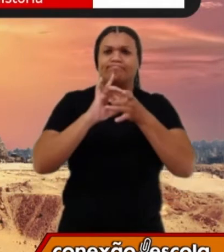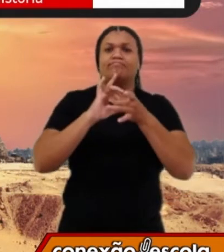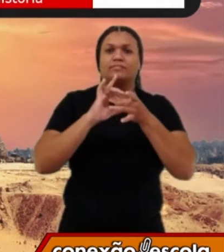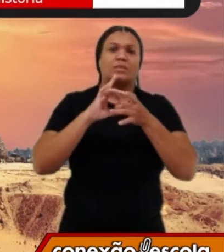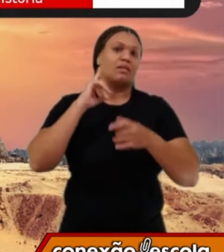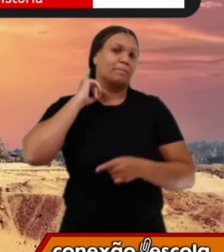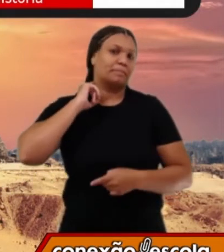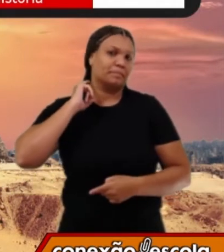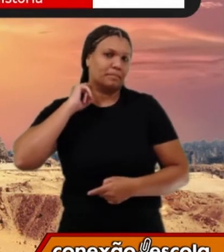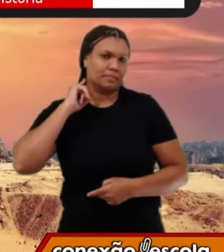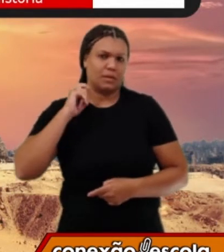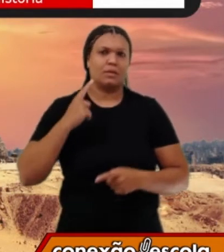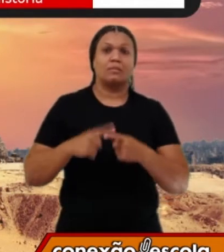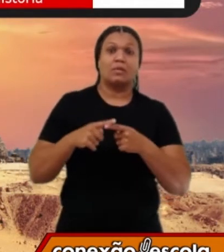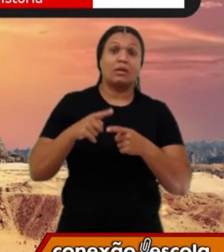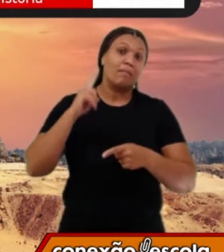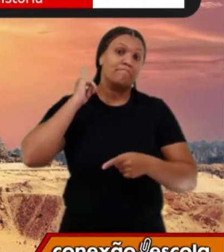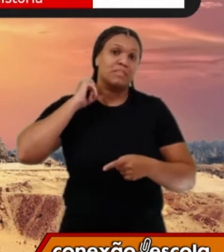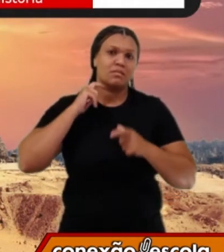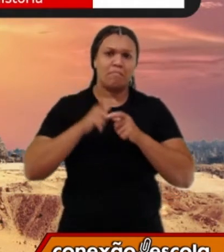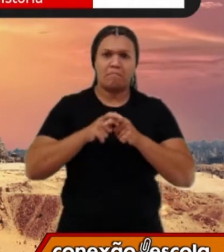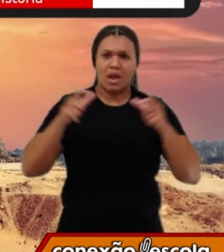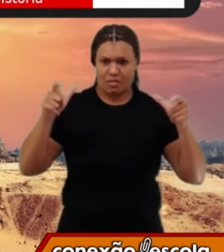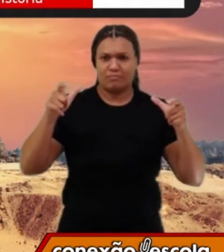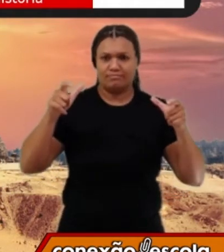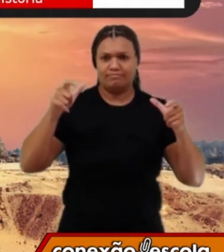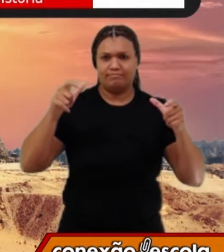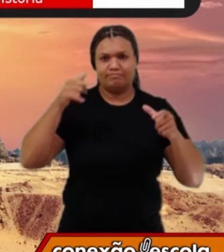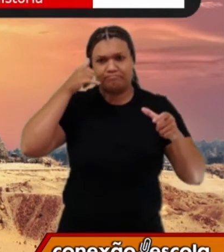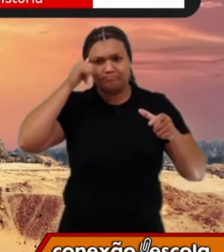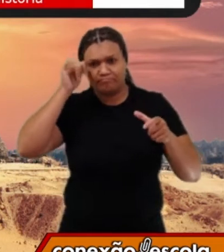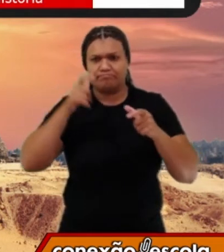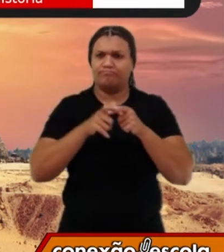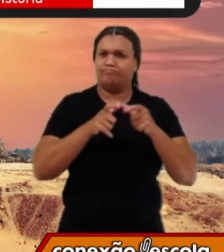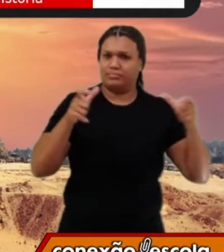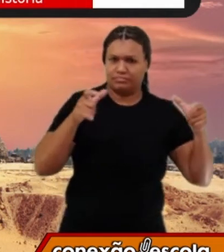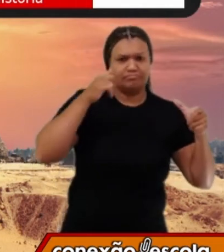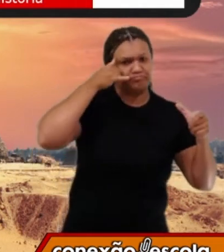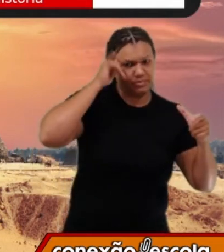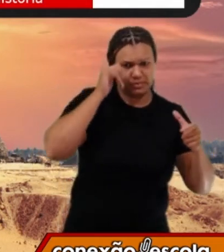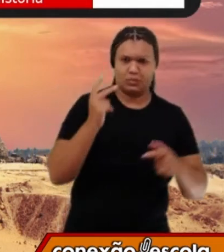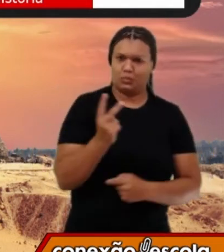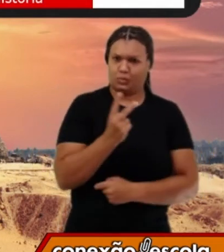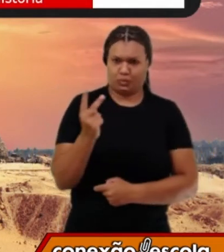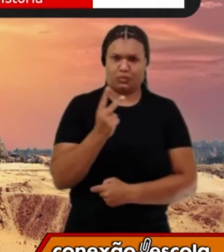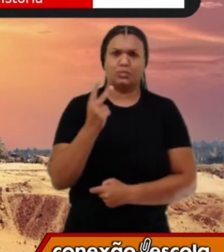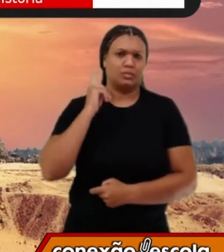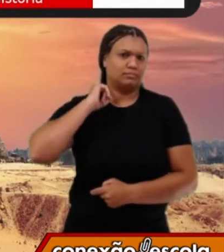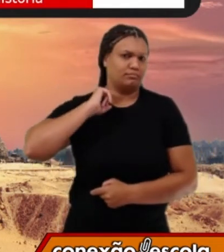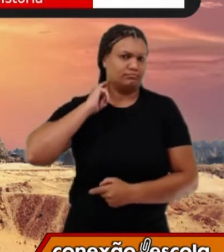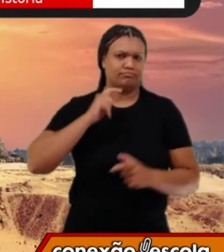Gerais, que possuía o maior curral eleitoral, juntamente com Minas Gerais também, por possuírem esses dois estados